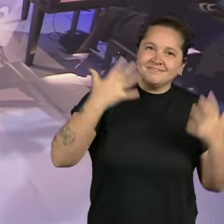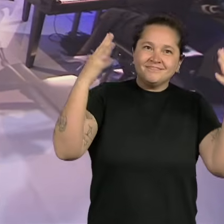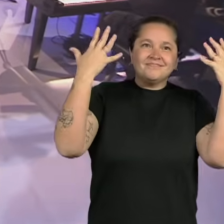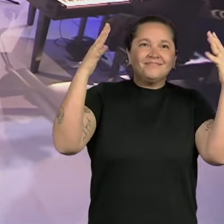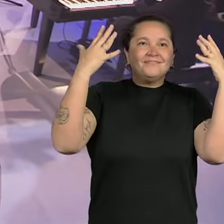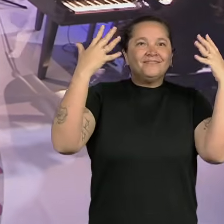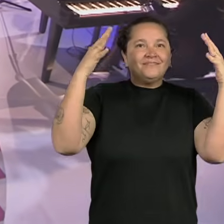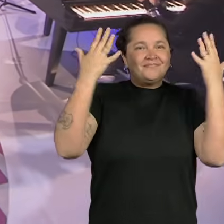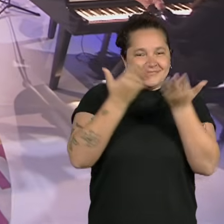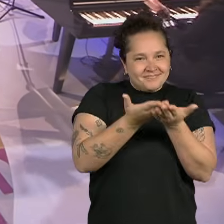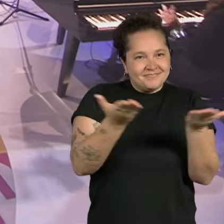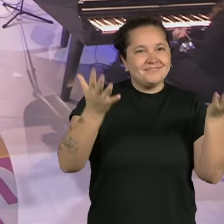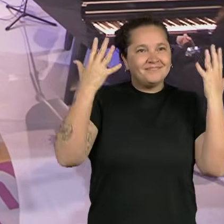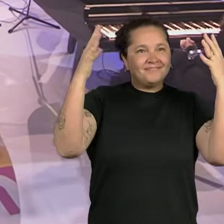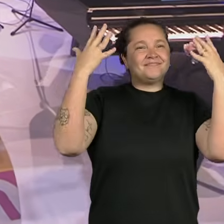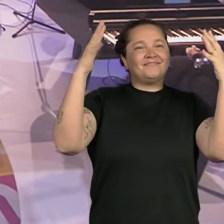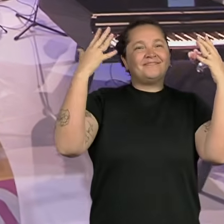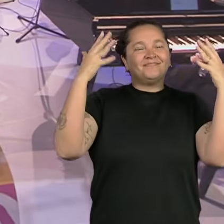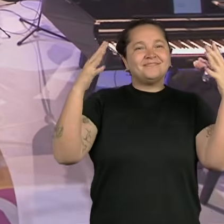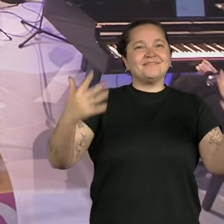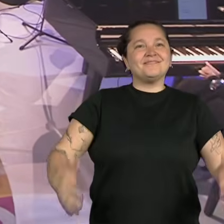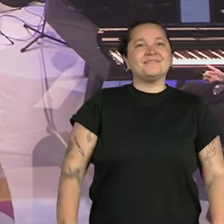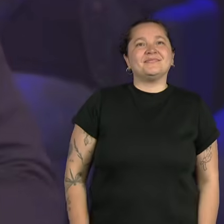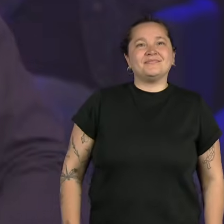É isso aí.